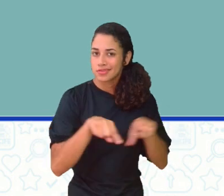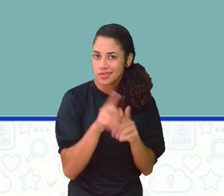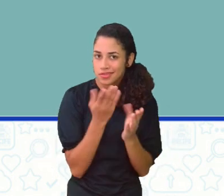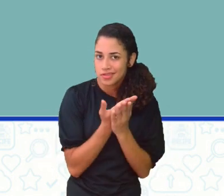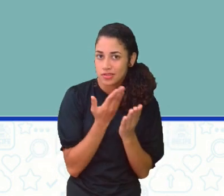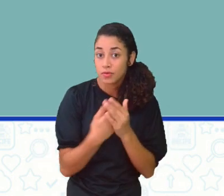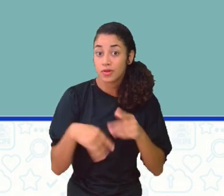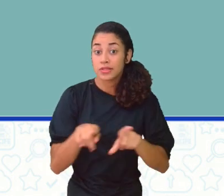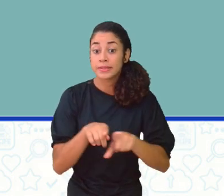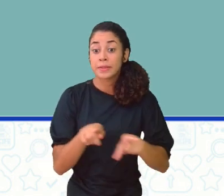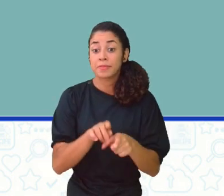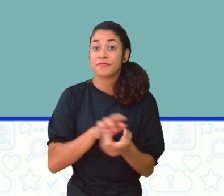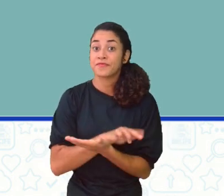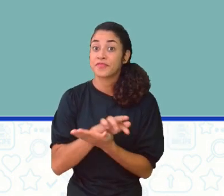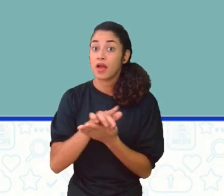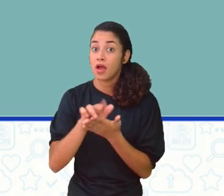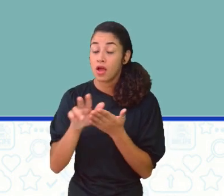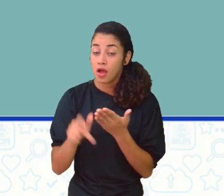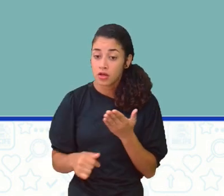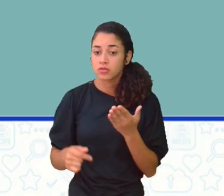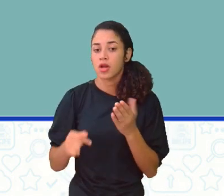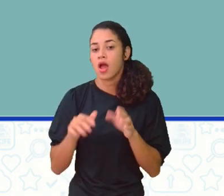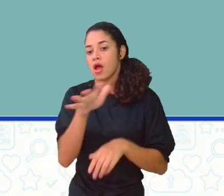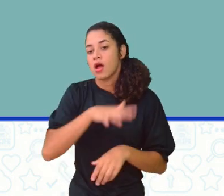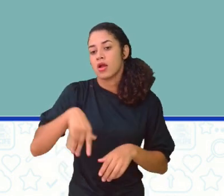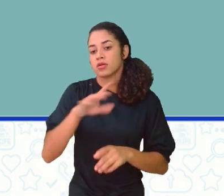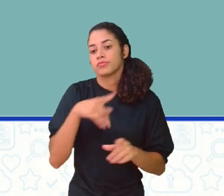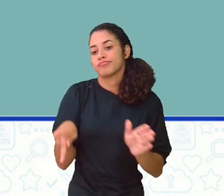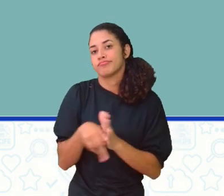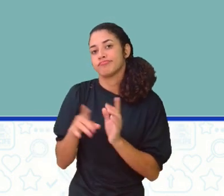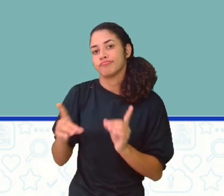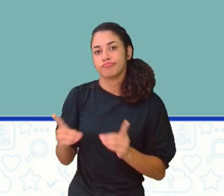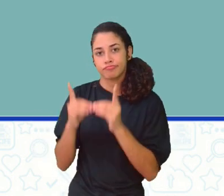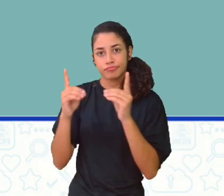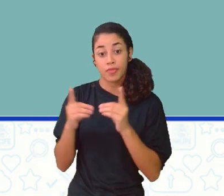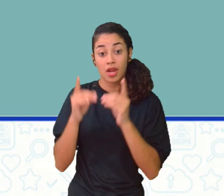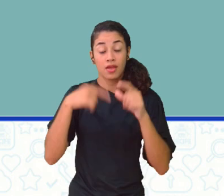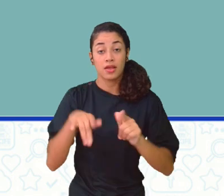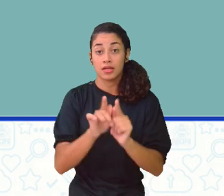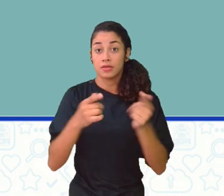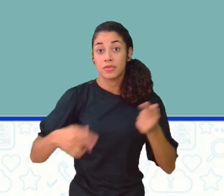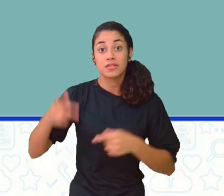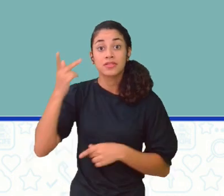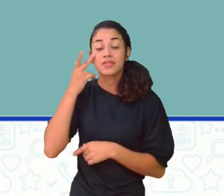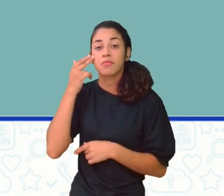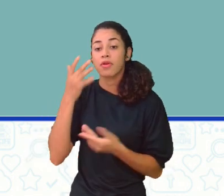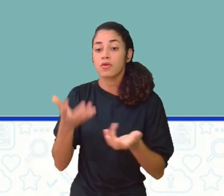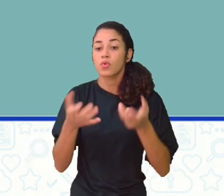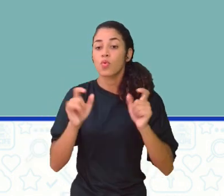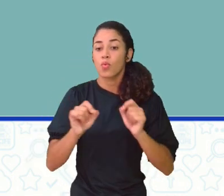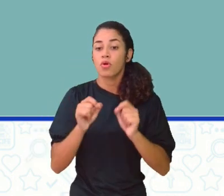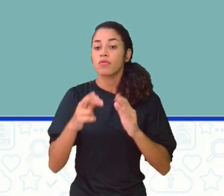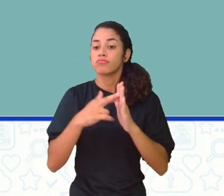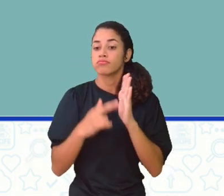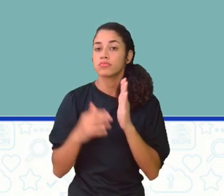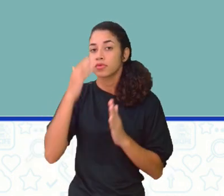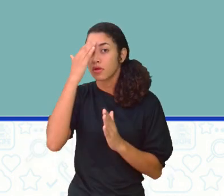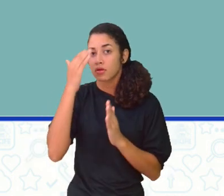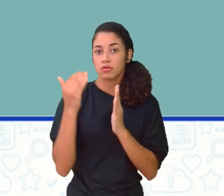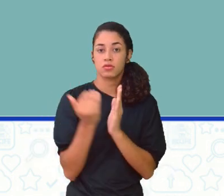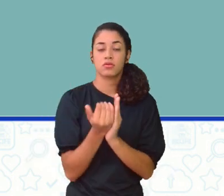e para diversos fins didáticos. A gramática normativa busca a padronização da